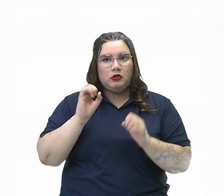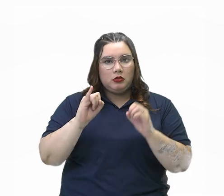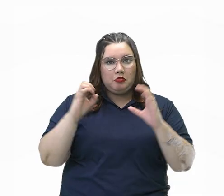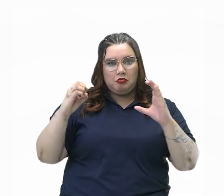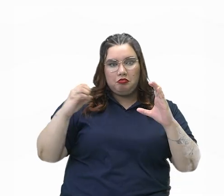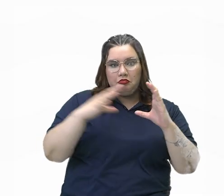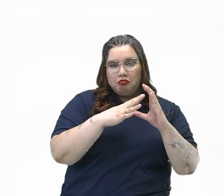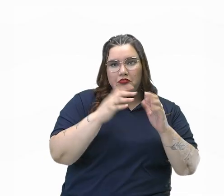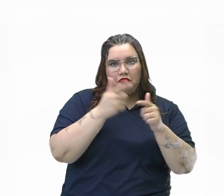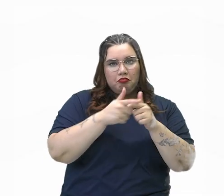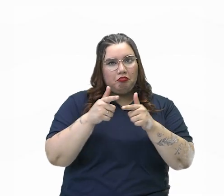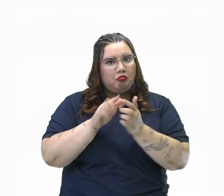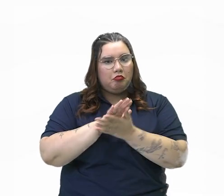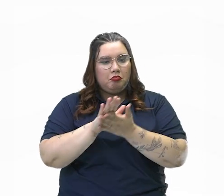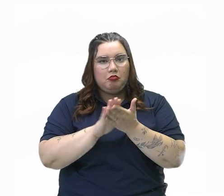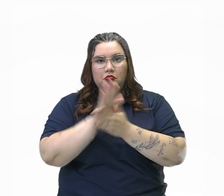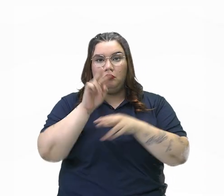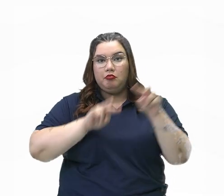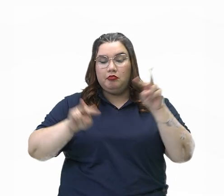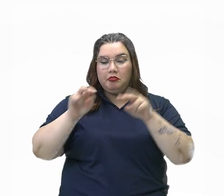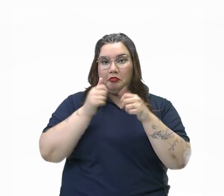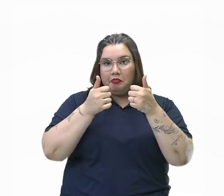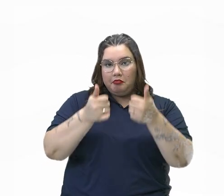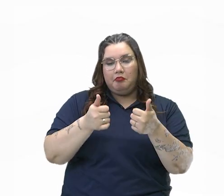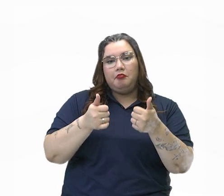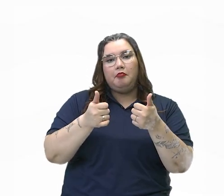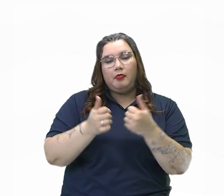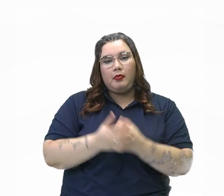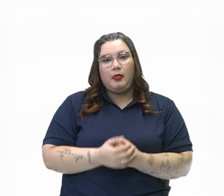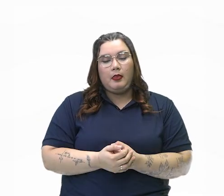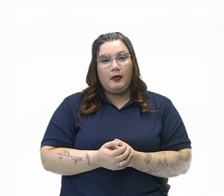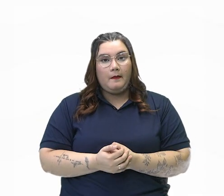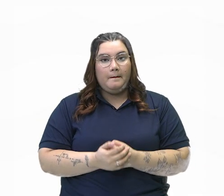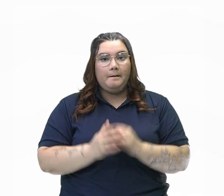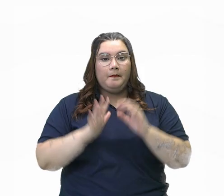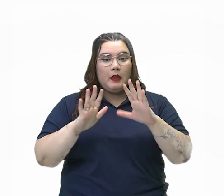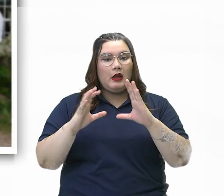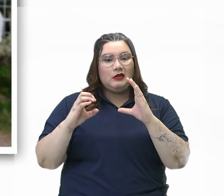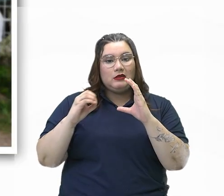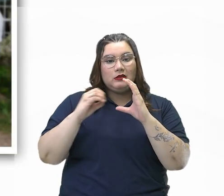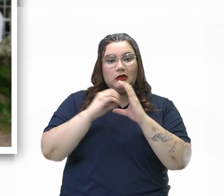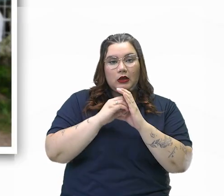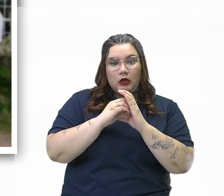problema, a gente enxerga os objetos com nitidez. As células